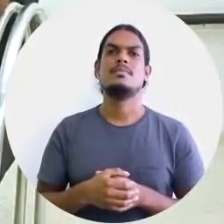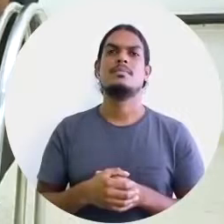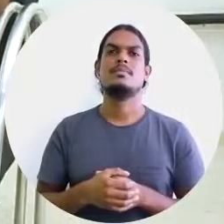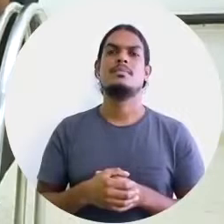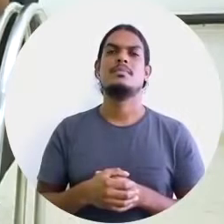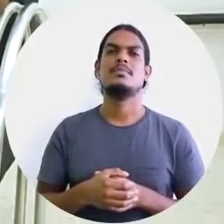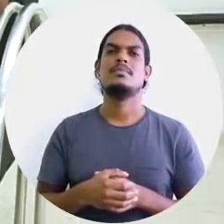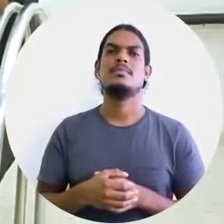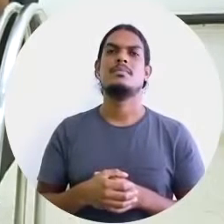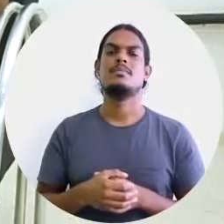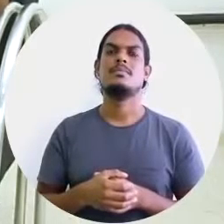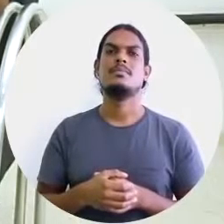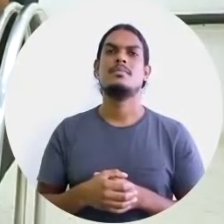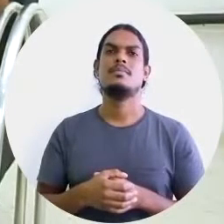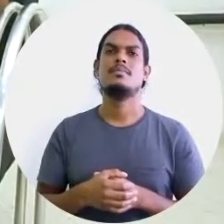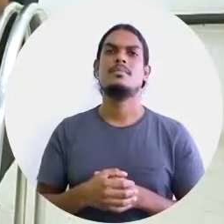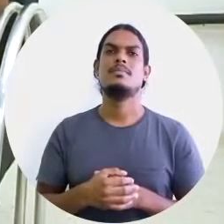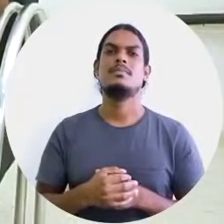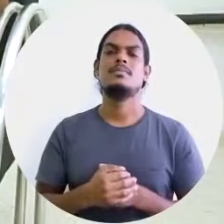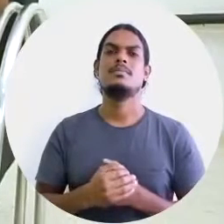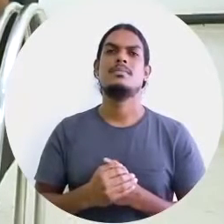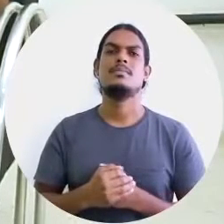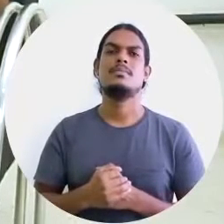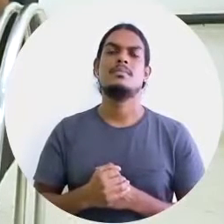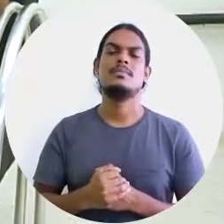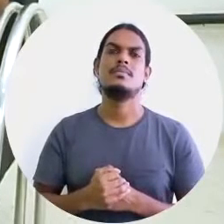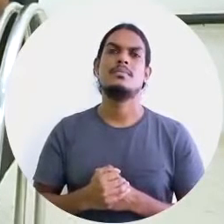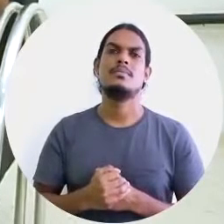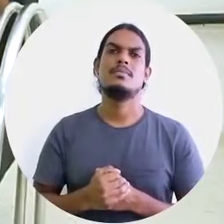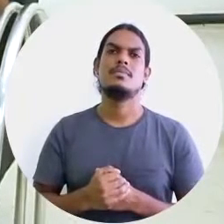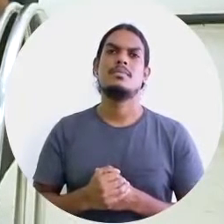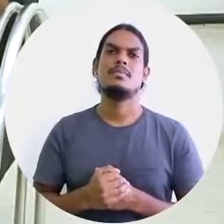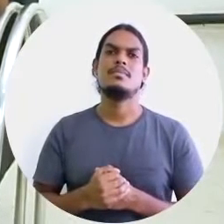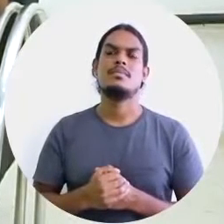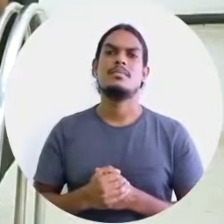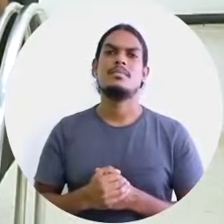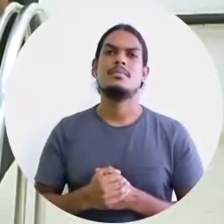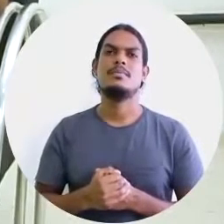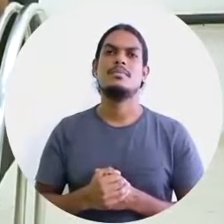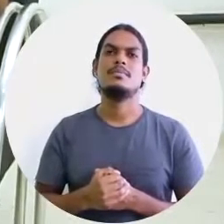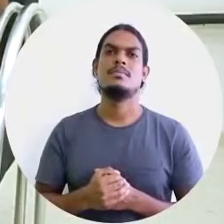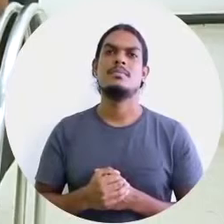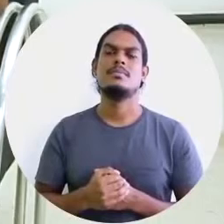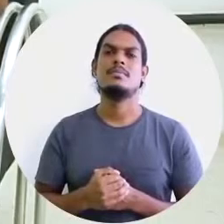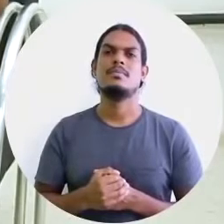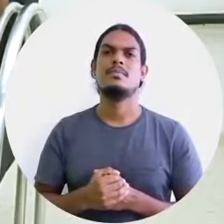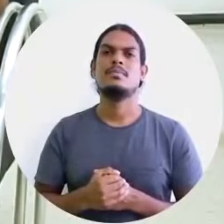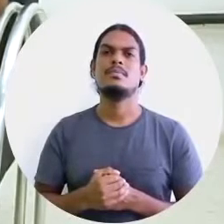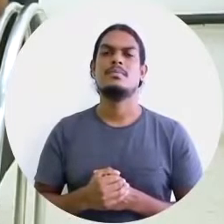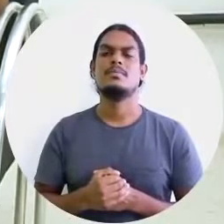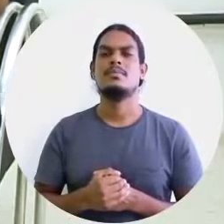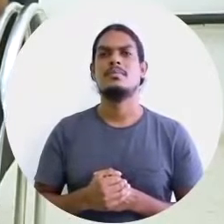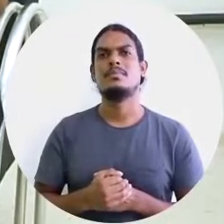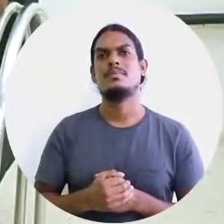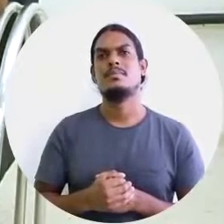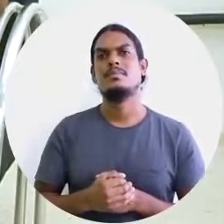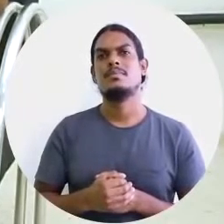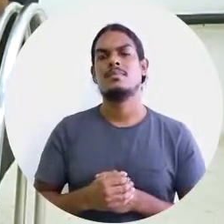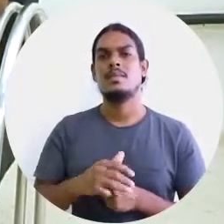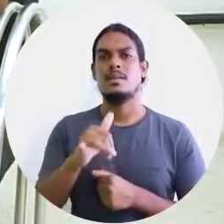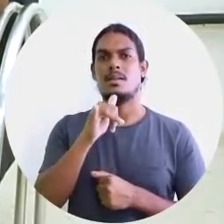de ação do equipamento, isso deve ser prioridade. Depois, no caminho, quer dizer, colocar o colaborador dentro da cabine, por